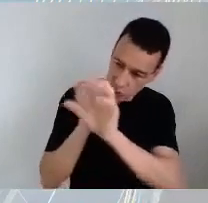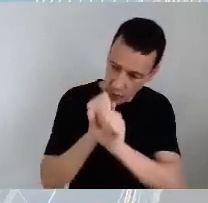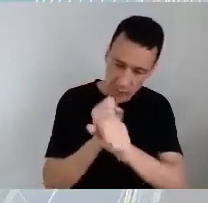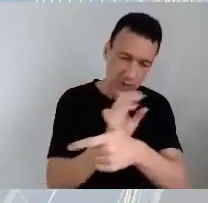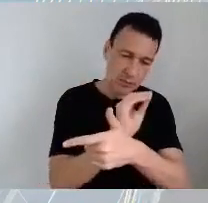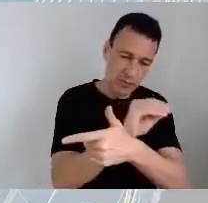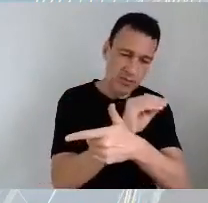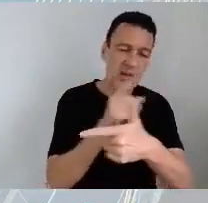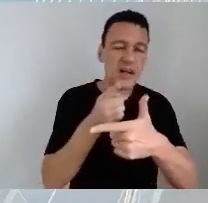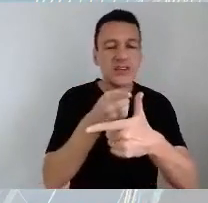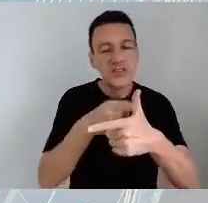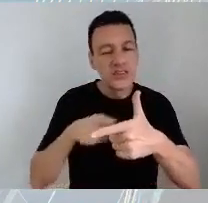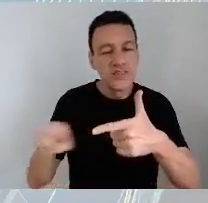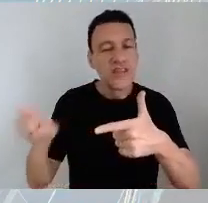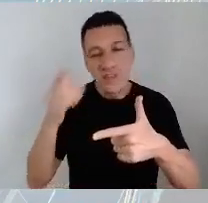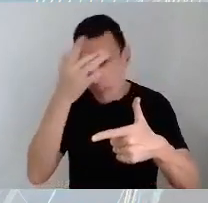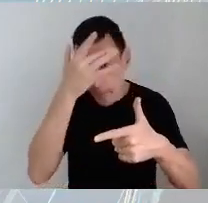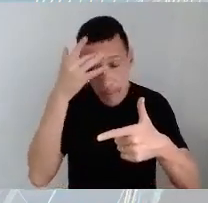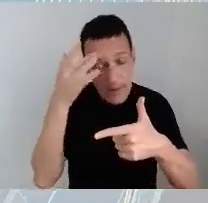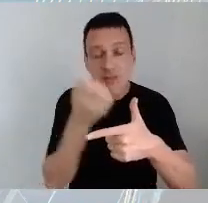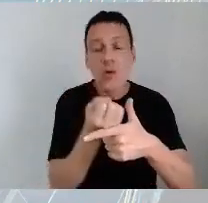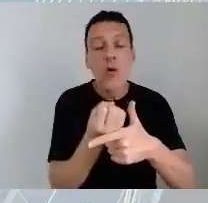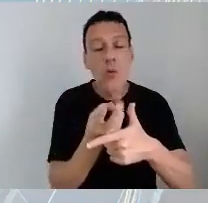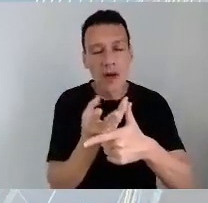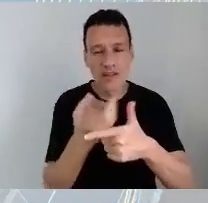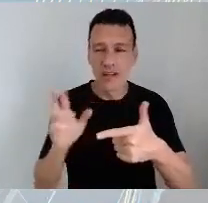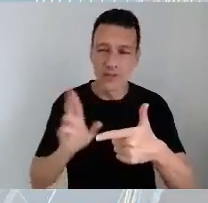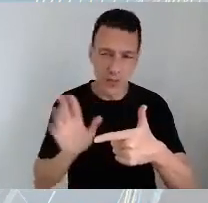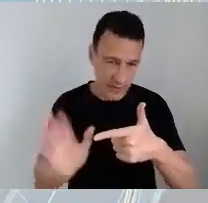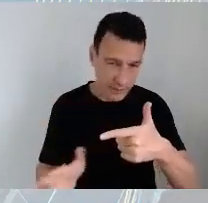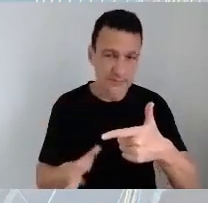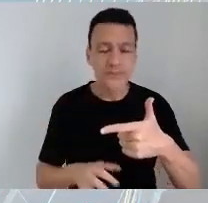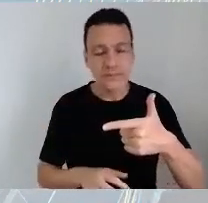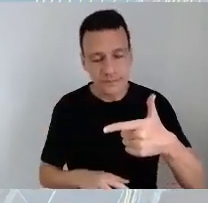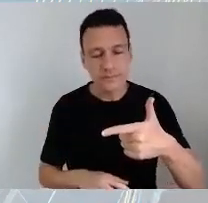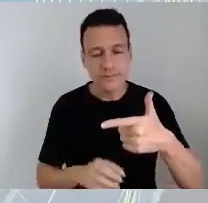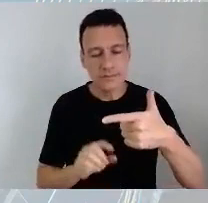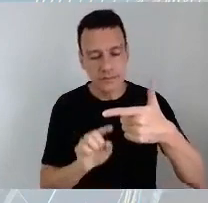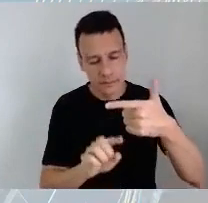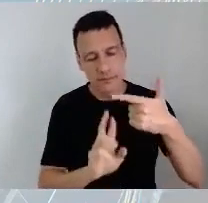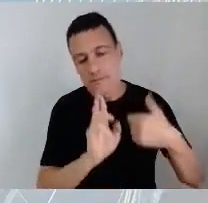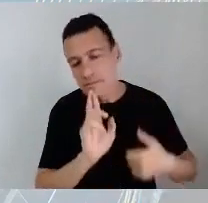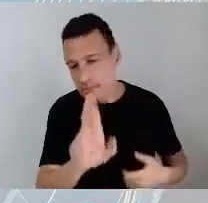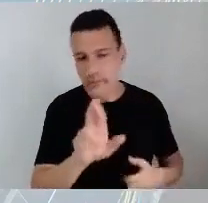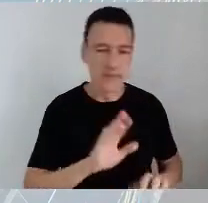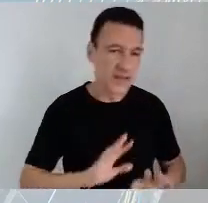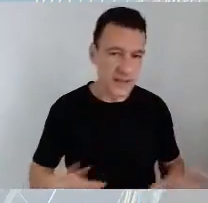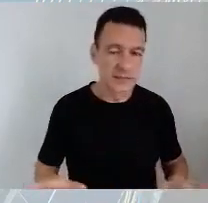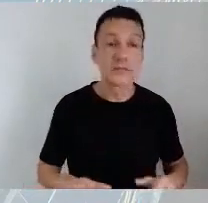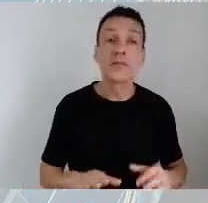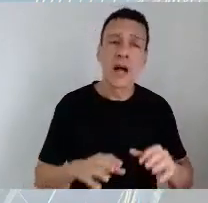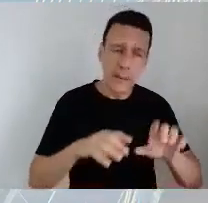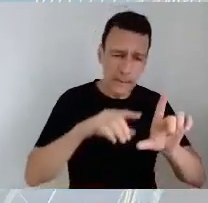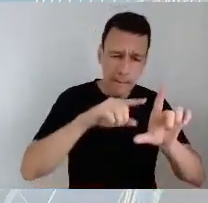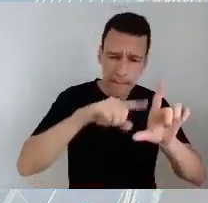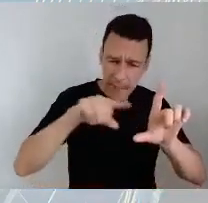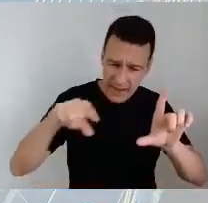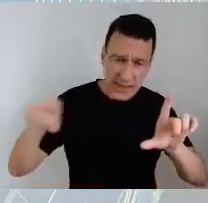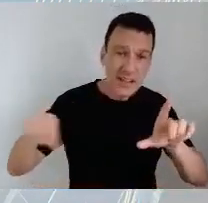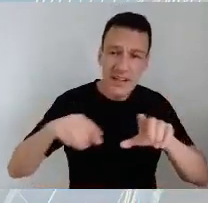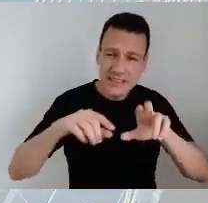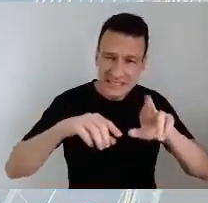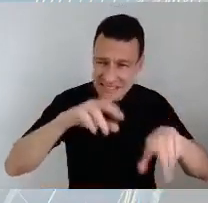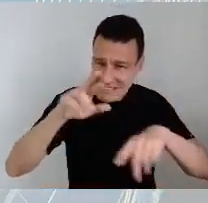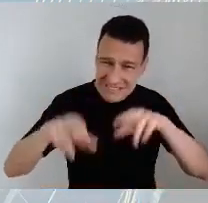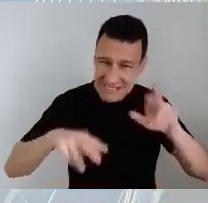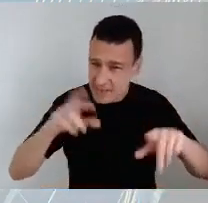pela quantidade das pessoas que responderam. Uma coisa legal para trazer é que essas métricas elas podem ser aplicadas tanto